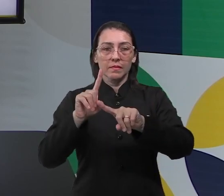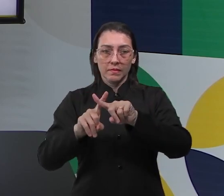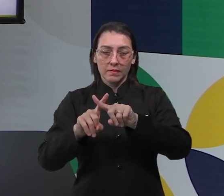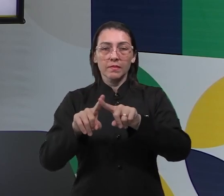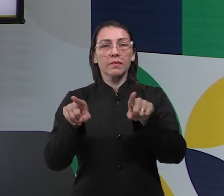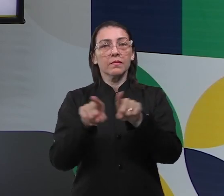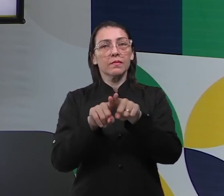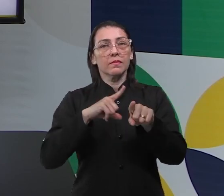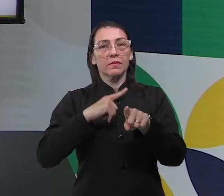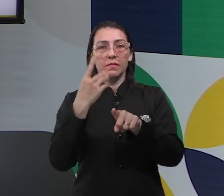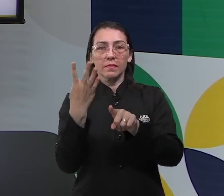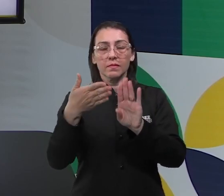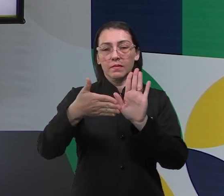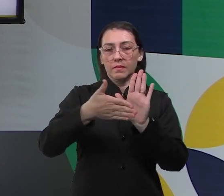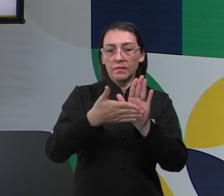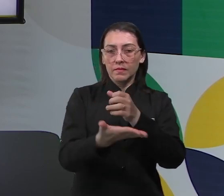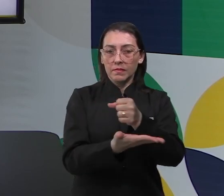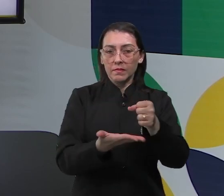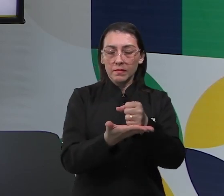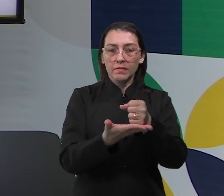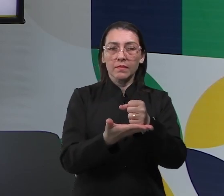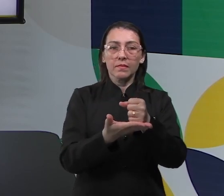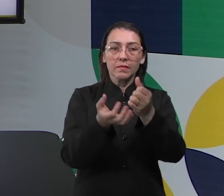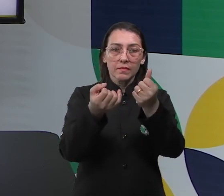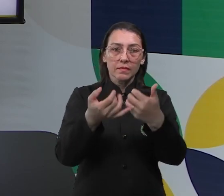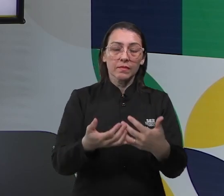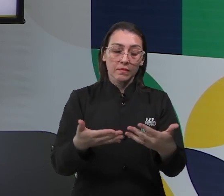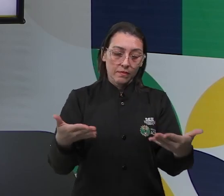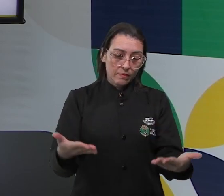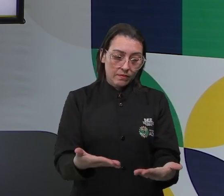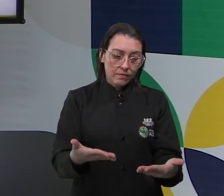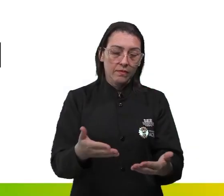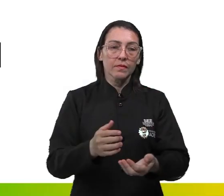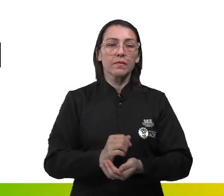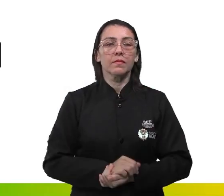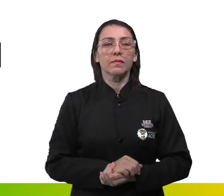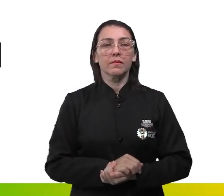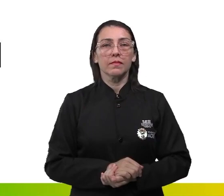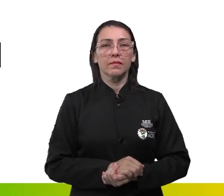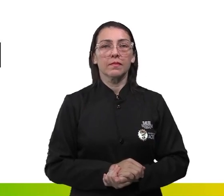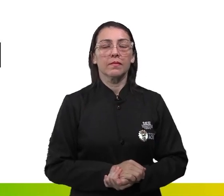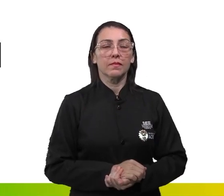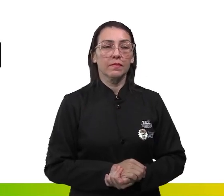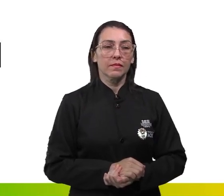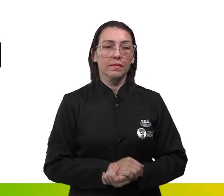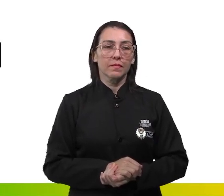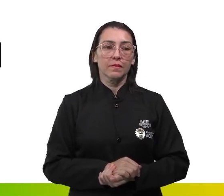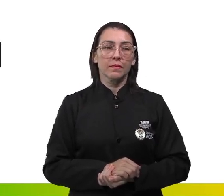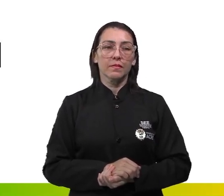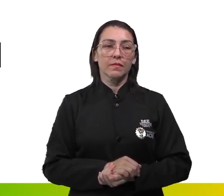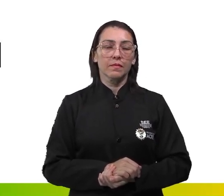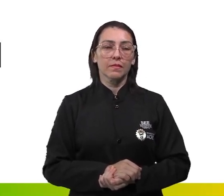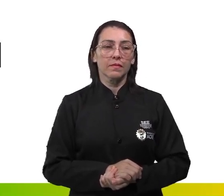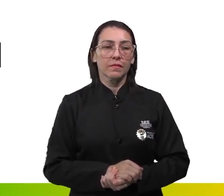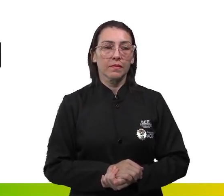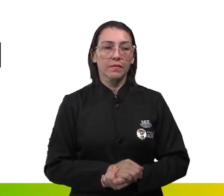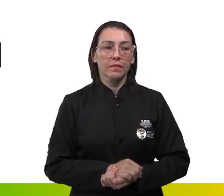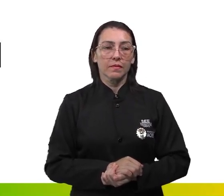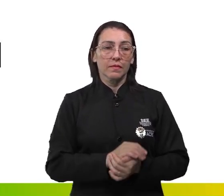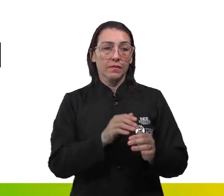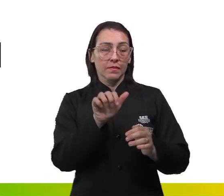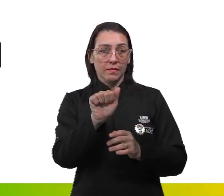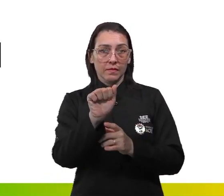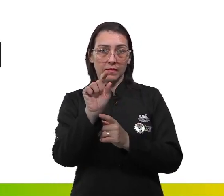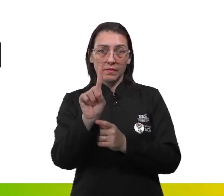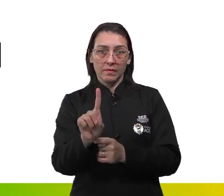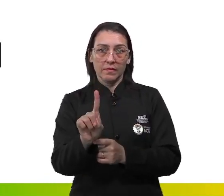também tem 4 propriedades. Eu vou denominar elas agora. Me acompanha. Essa propriedade